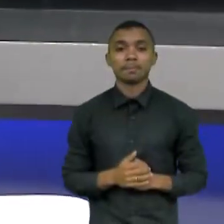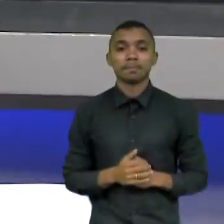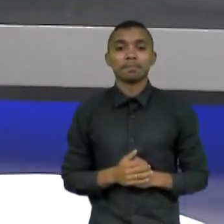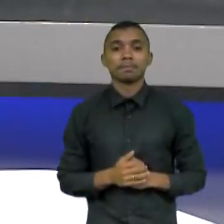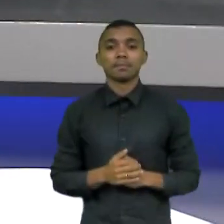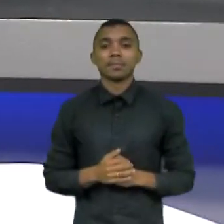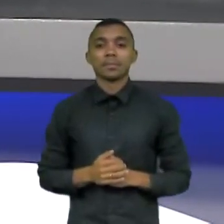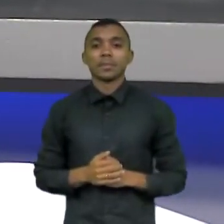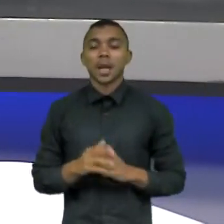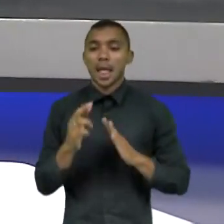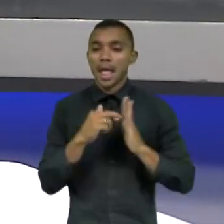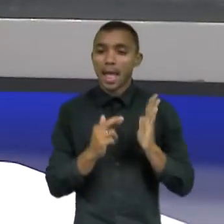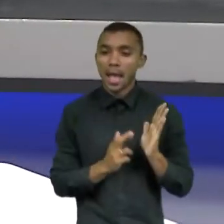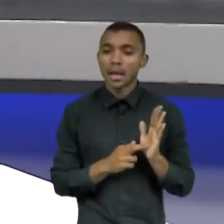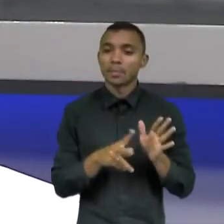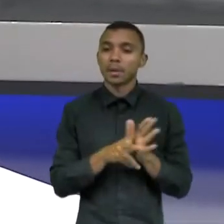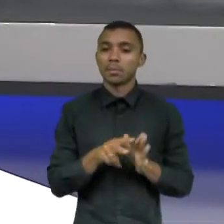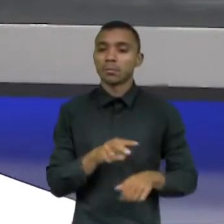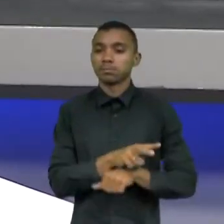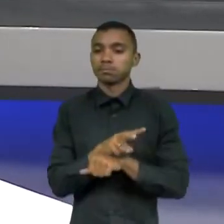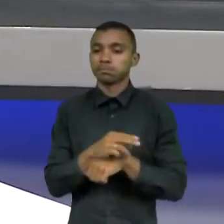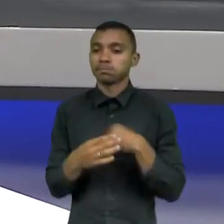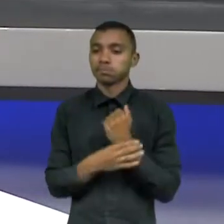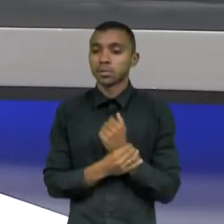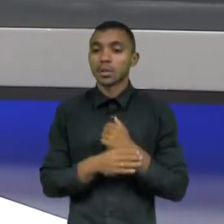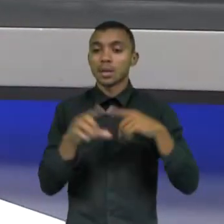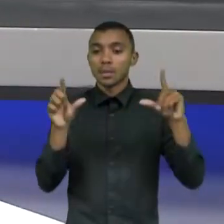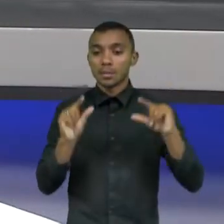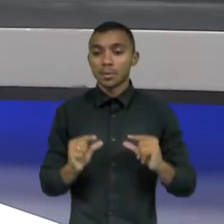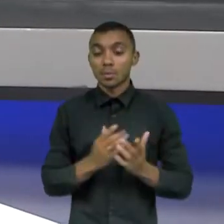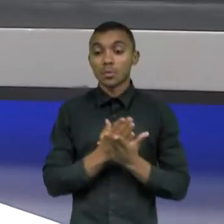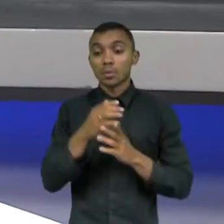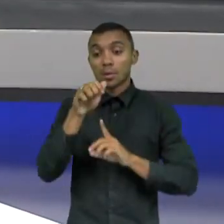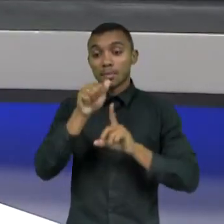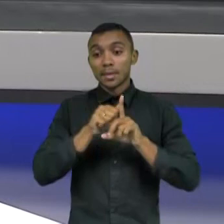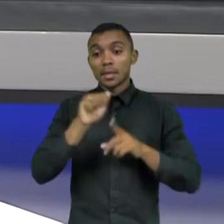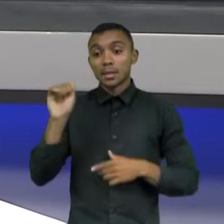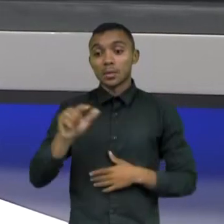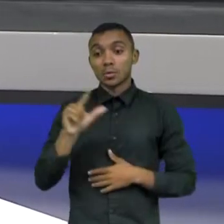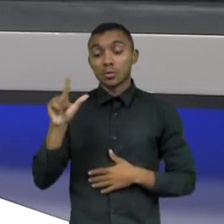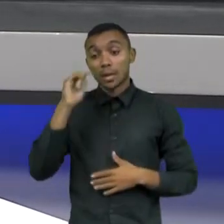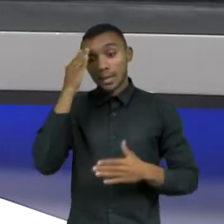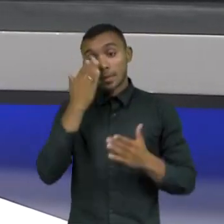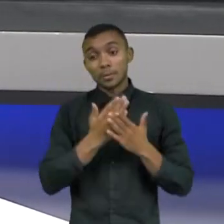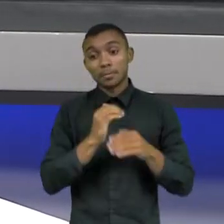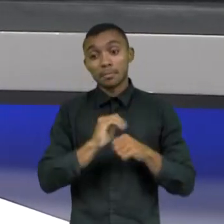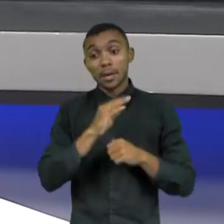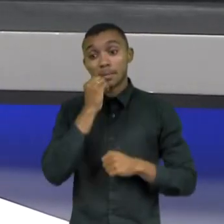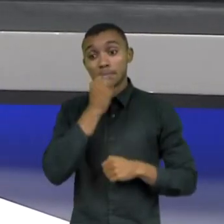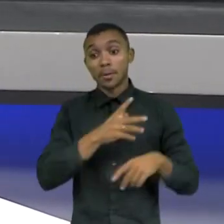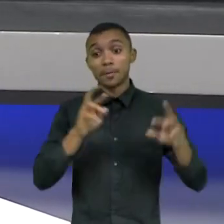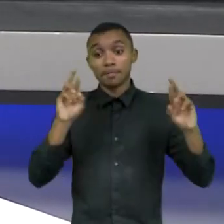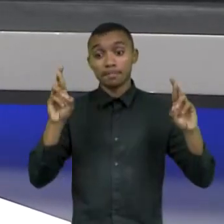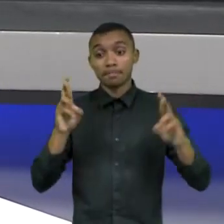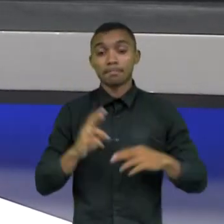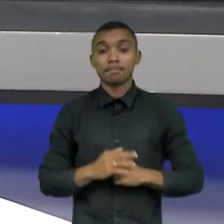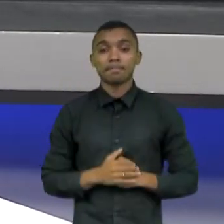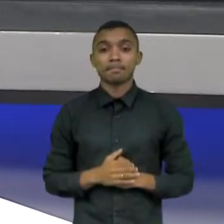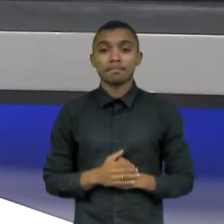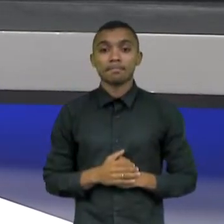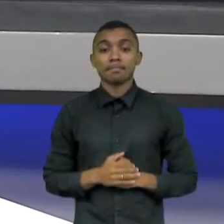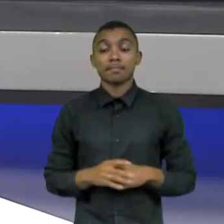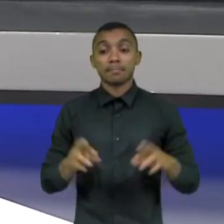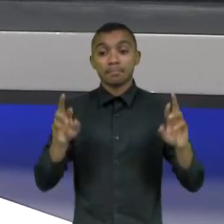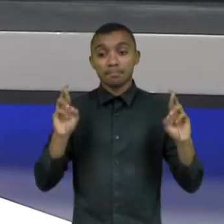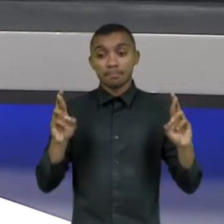das restrições sanitárias e a chegada de julho, as expectativas são boas. O segmento hoteleiro espera